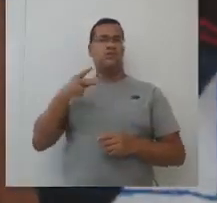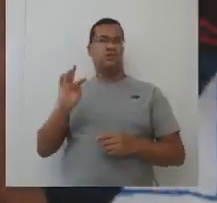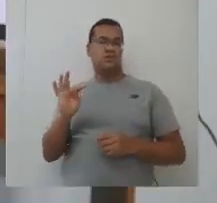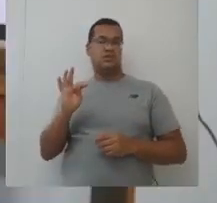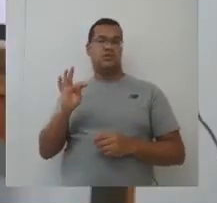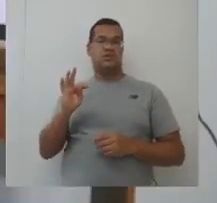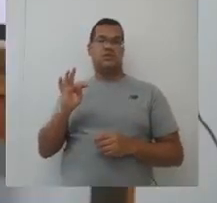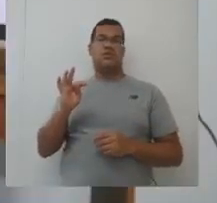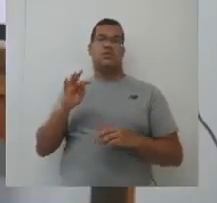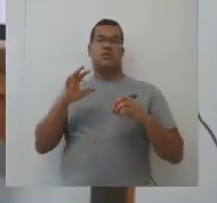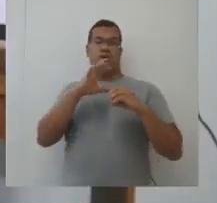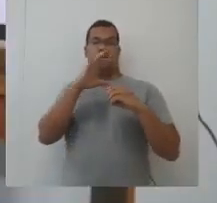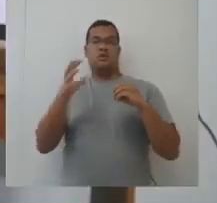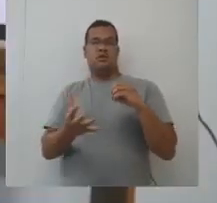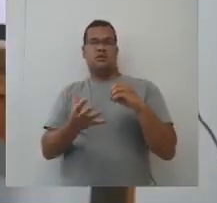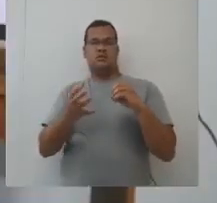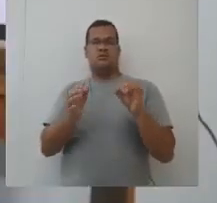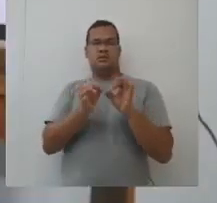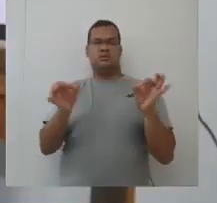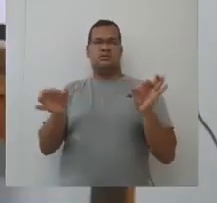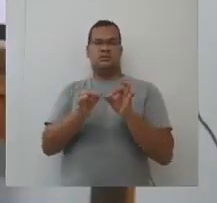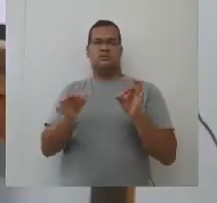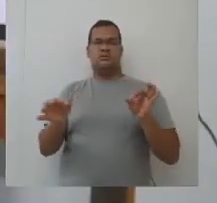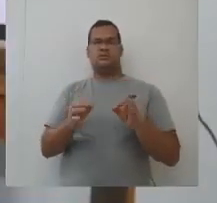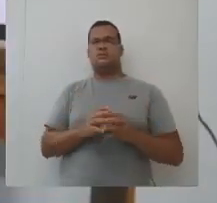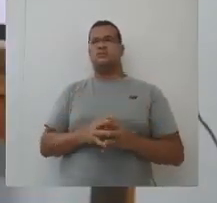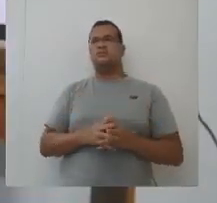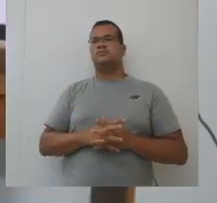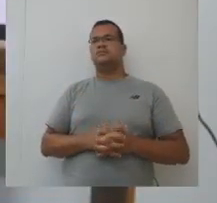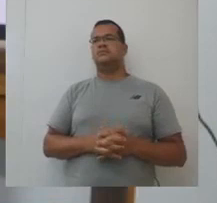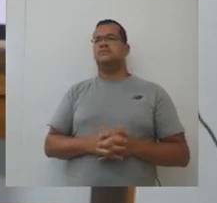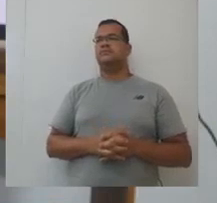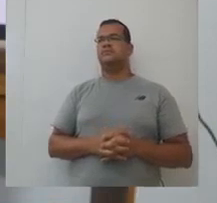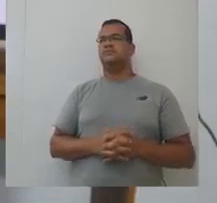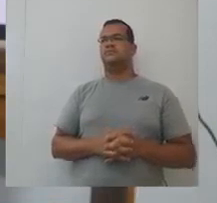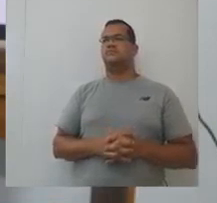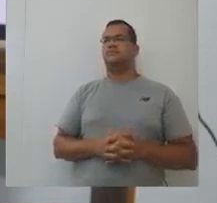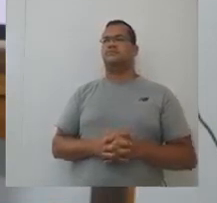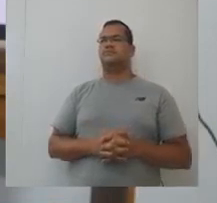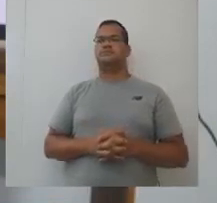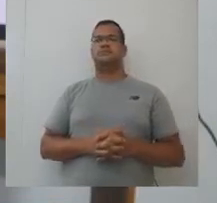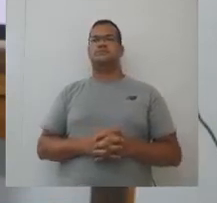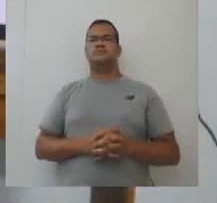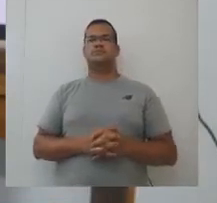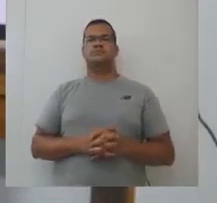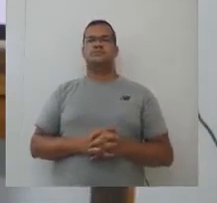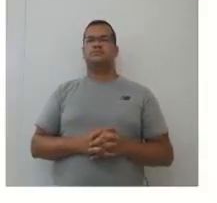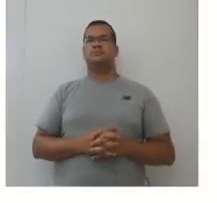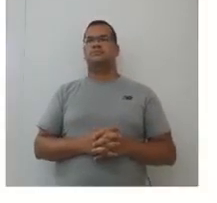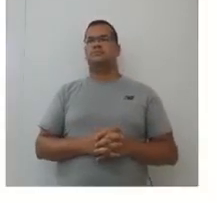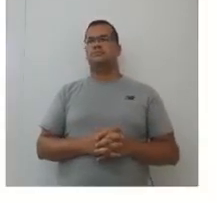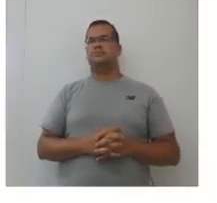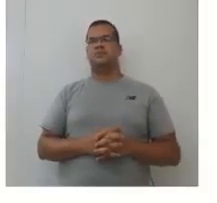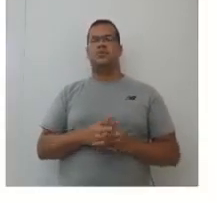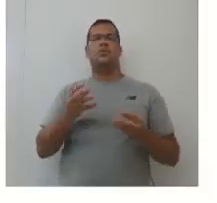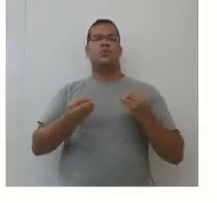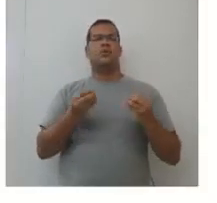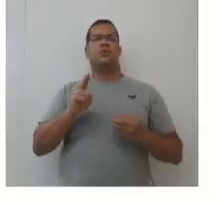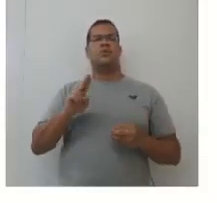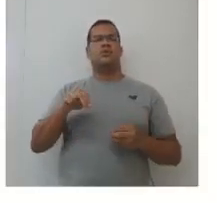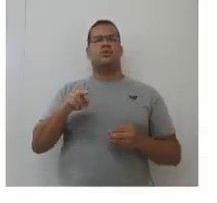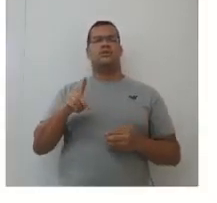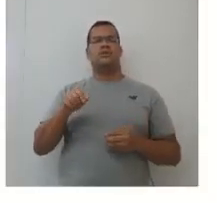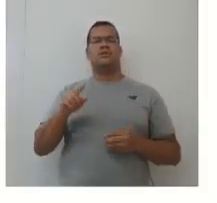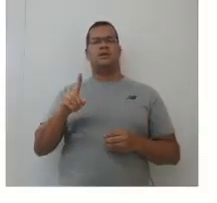é ação à distância, mesmo. Unidades do campo elétrico. Vejamos as unidades do campo